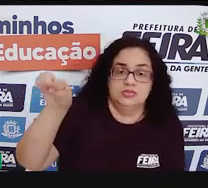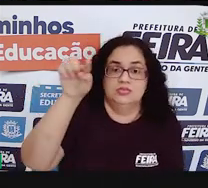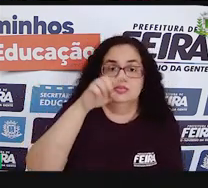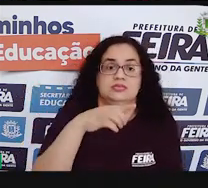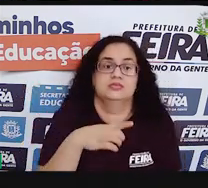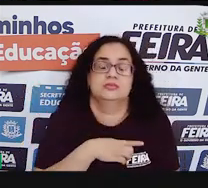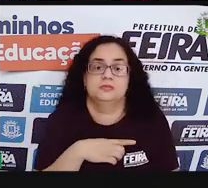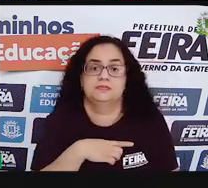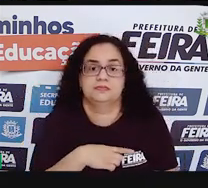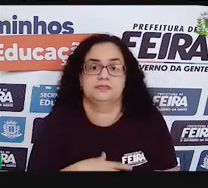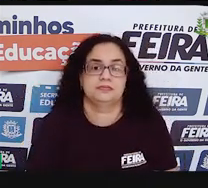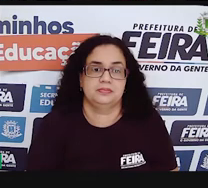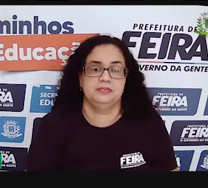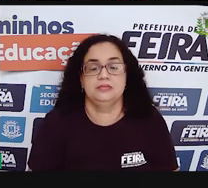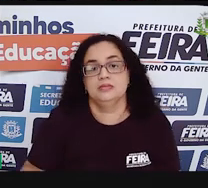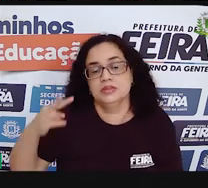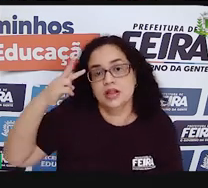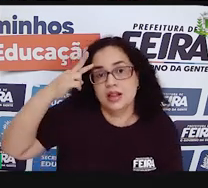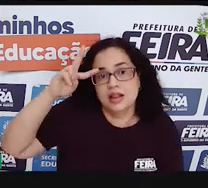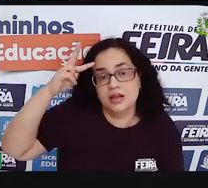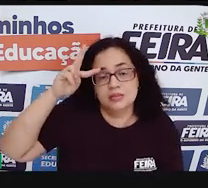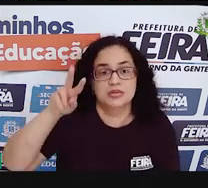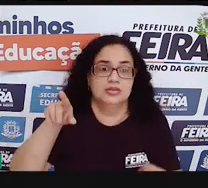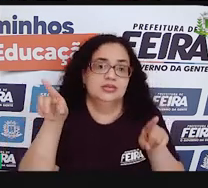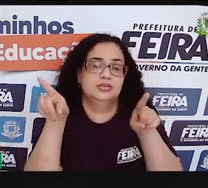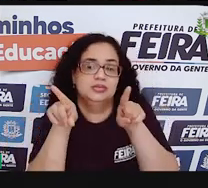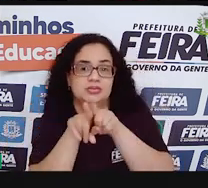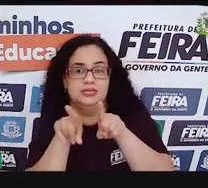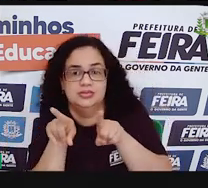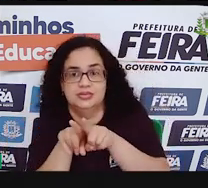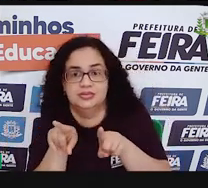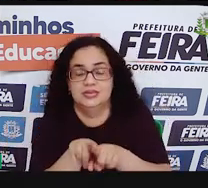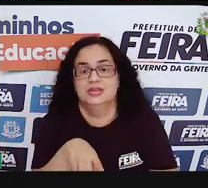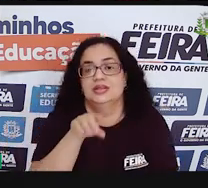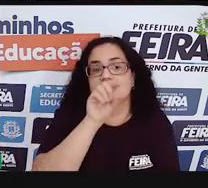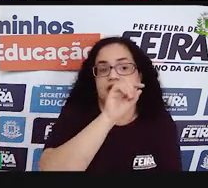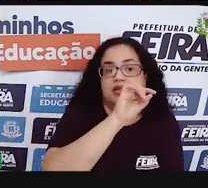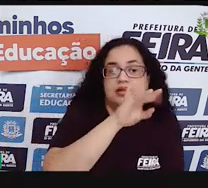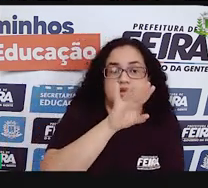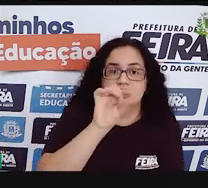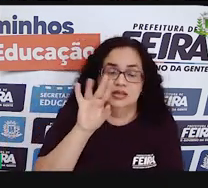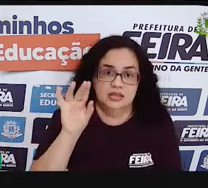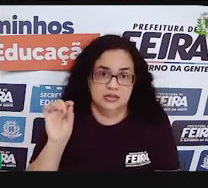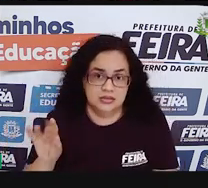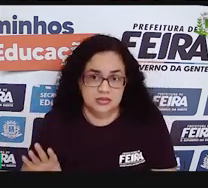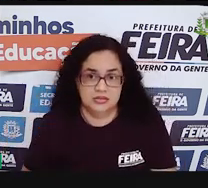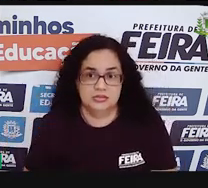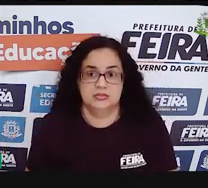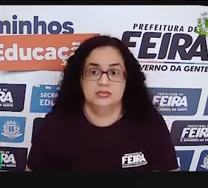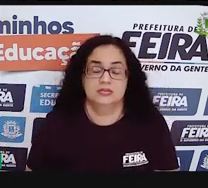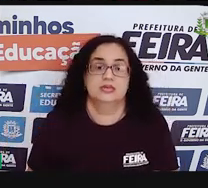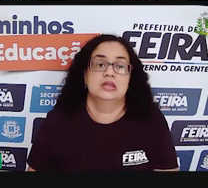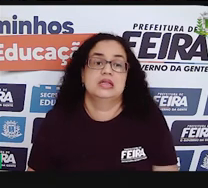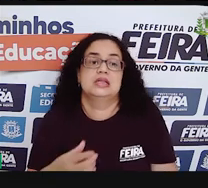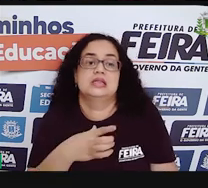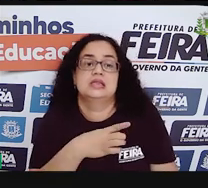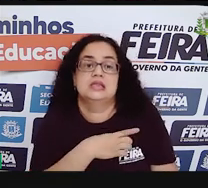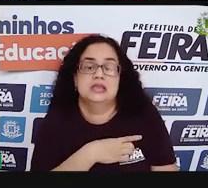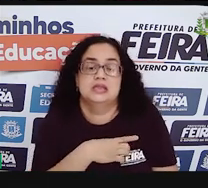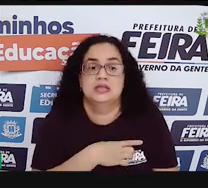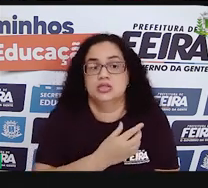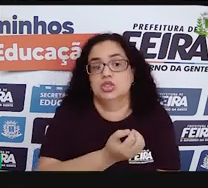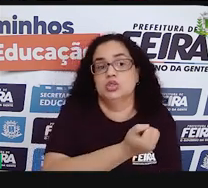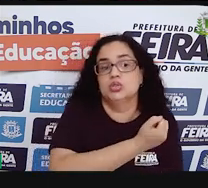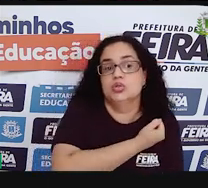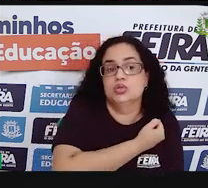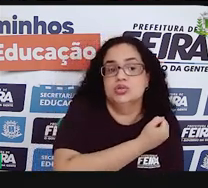em partes. Lembrando também que os tamanhos de cada parte aí na divisão do círculo corresponde ao valor